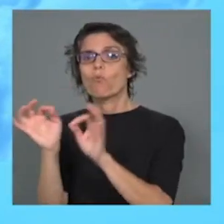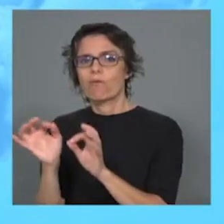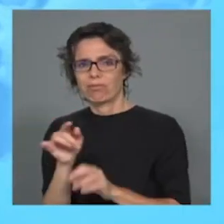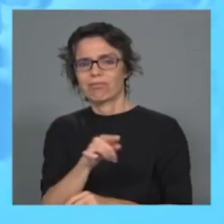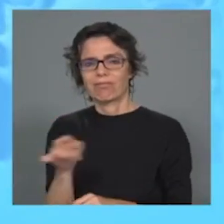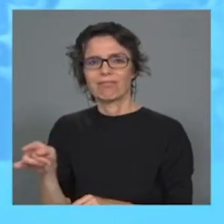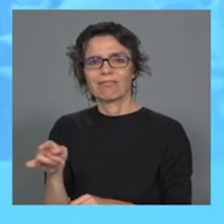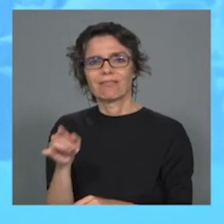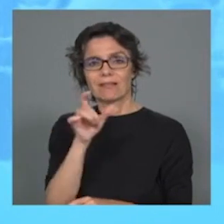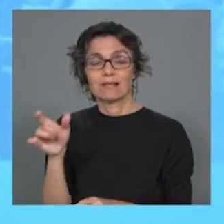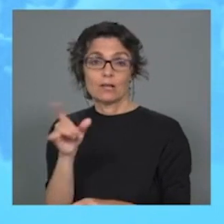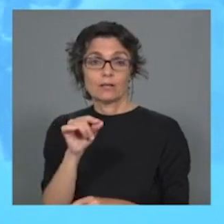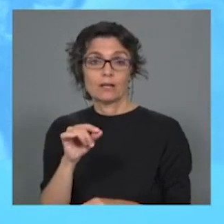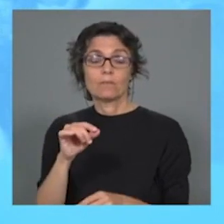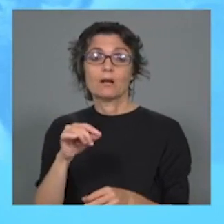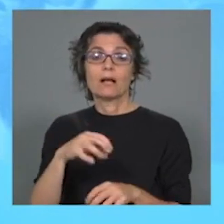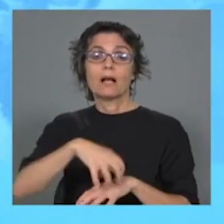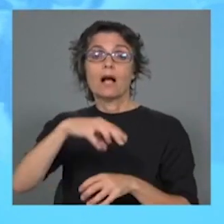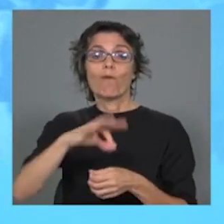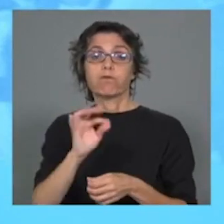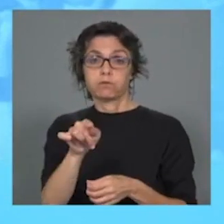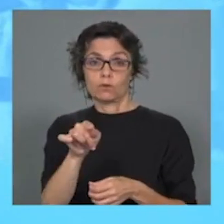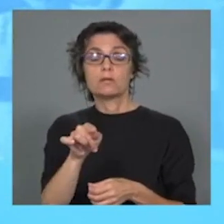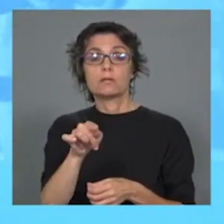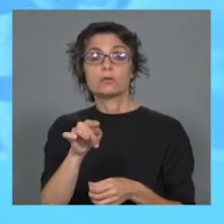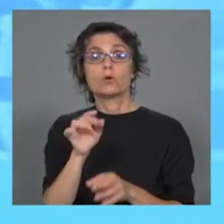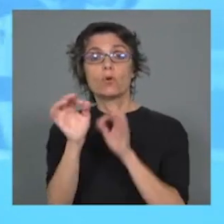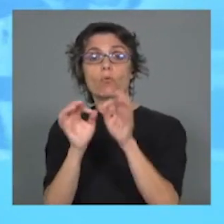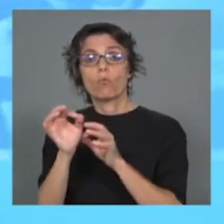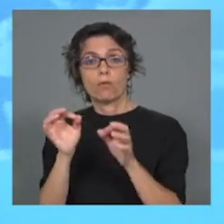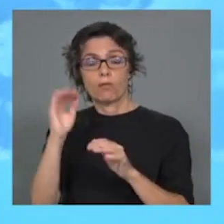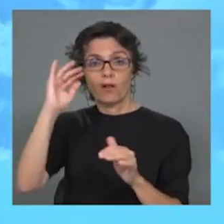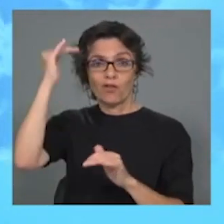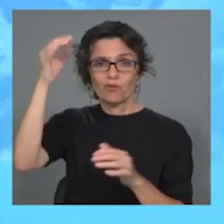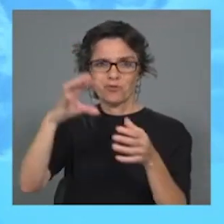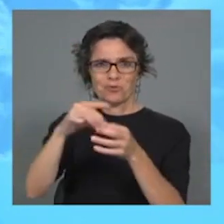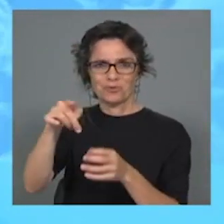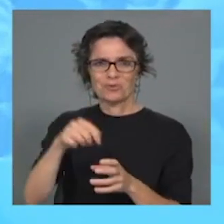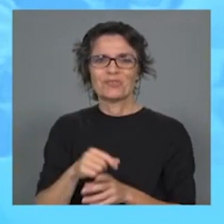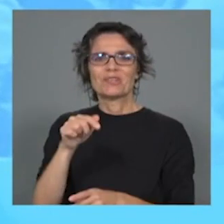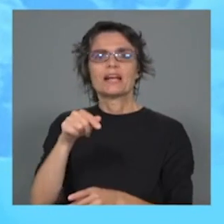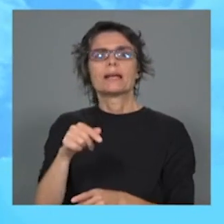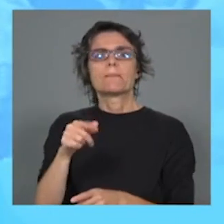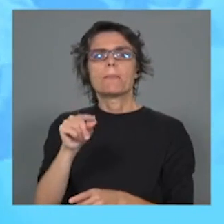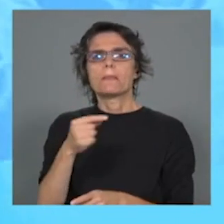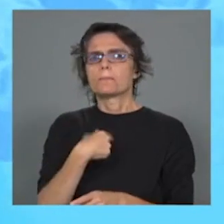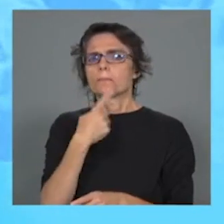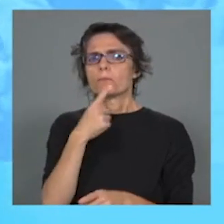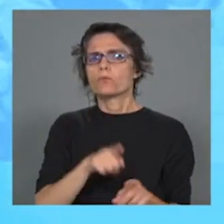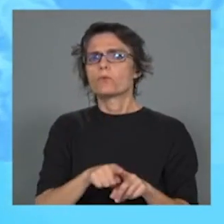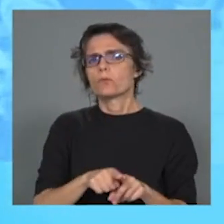a Fundação Cuidar o Futuro, não é? Que é um seu legado. E na verdade é isto. E a política deveria